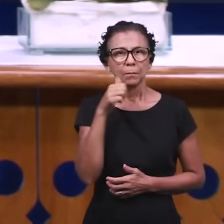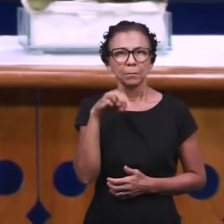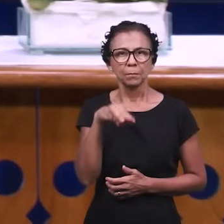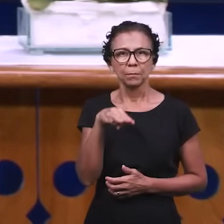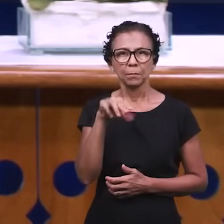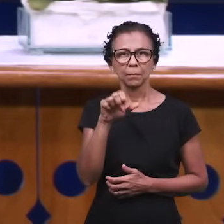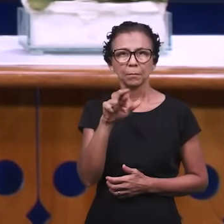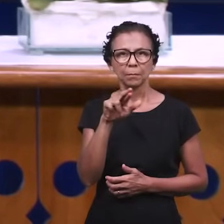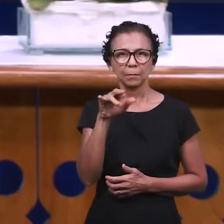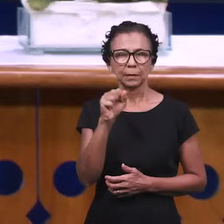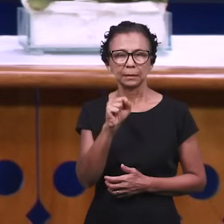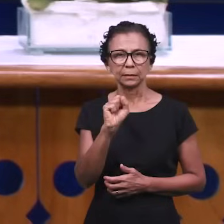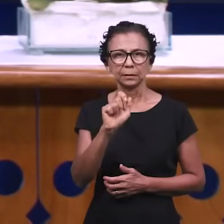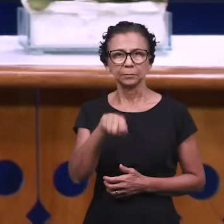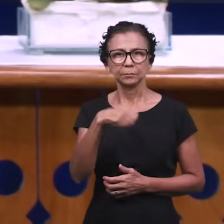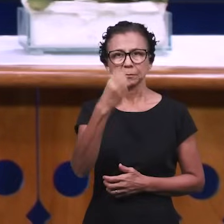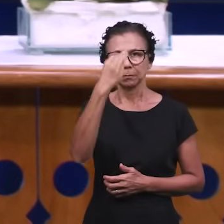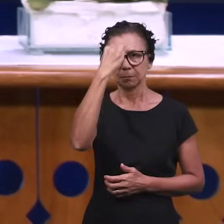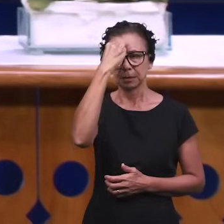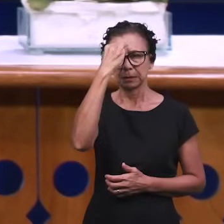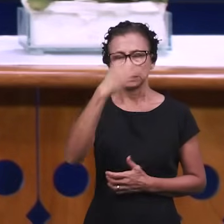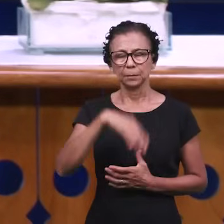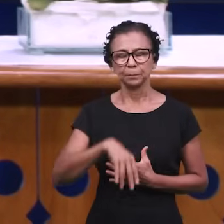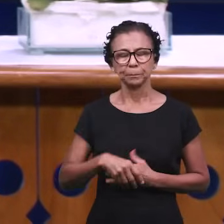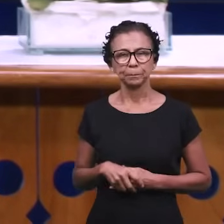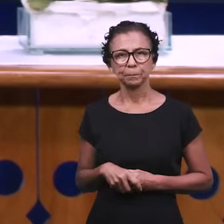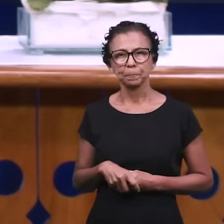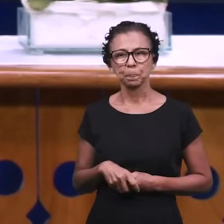vaso com